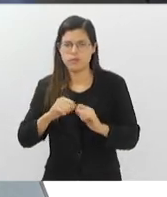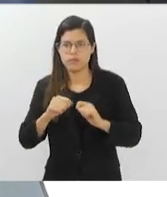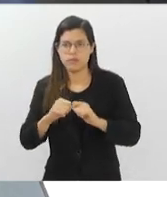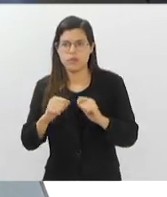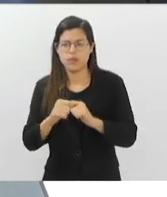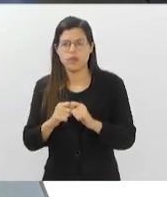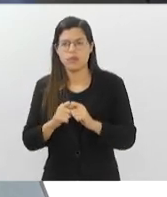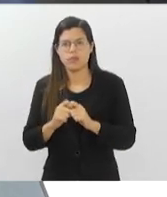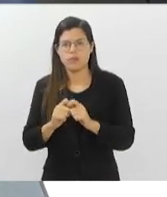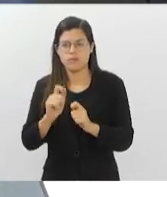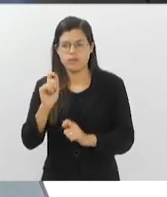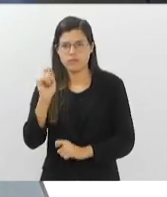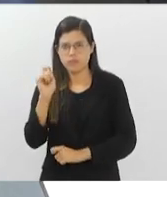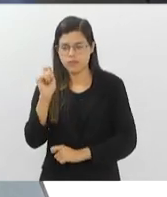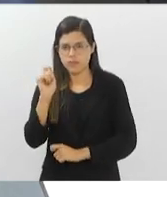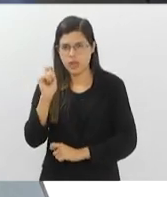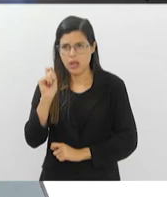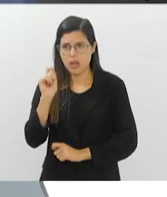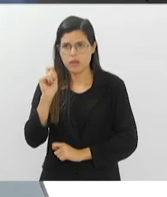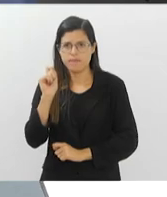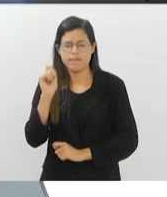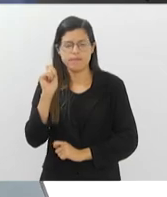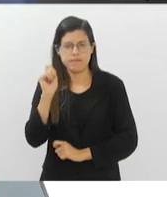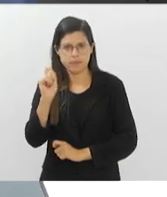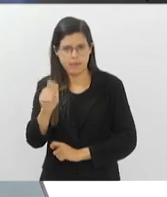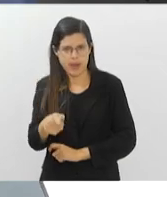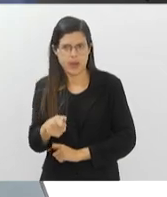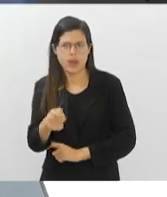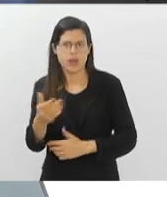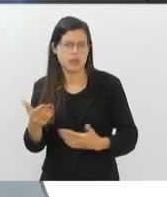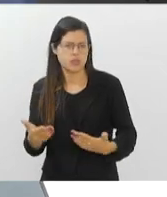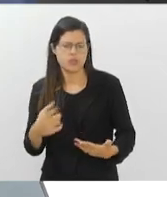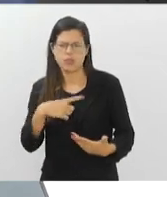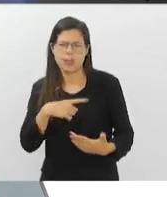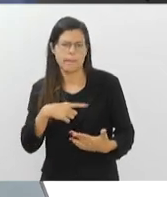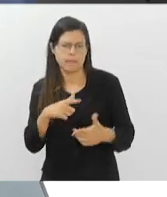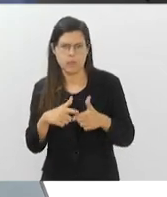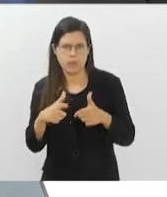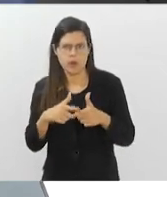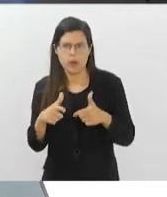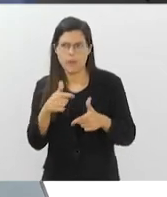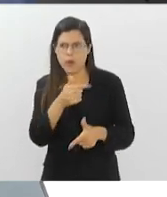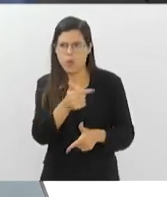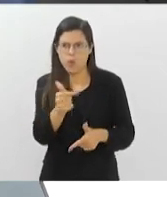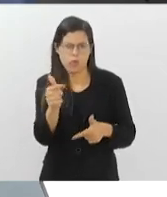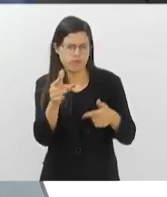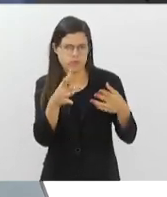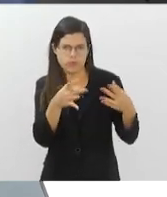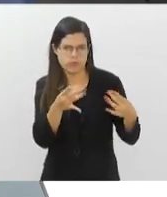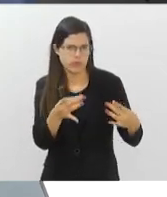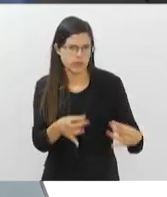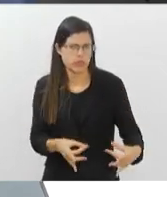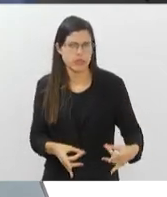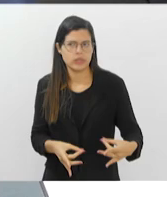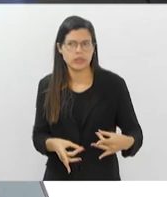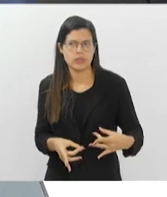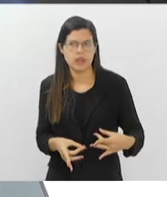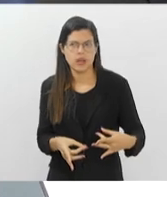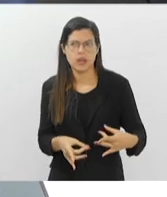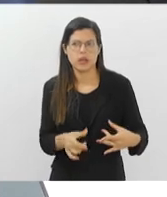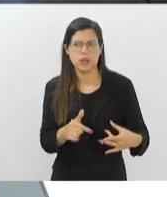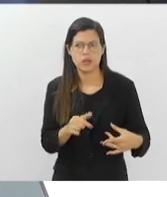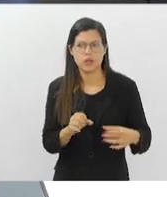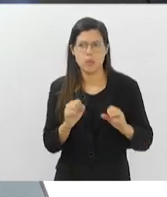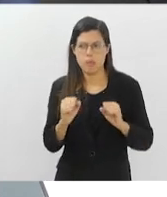a pesca da raia e da educação é predatória, enfim, deve ter alguns outros dispositivos lá que